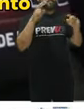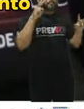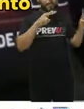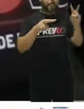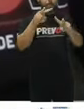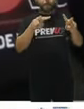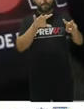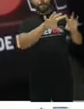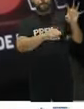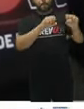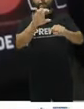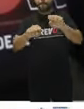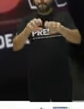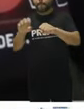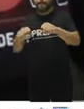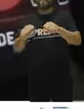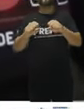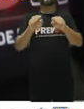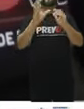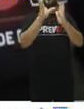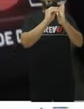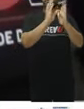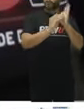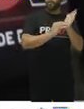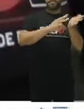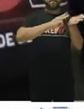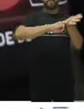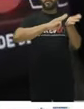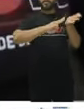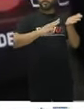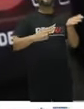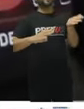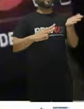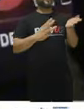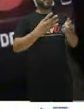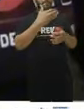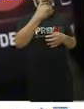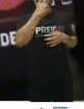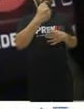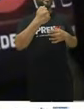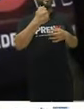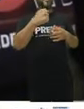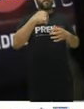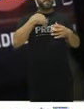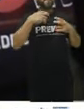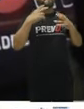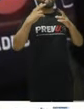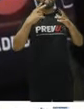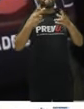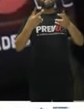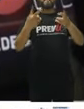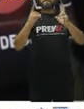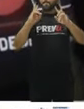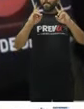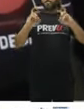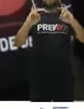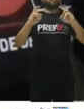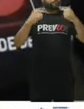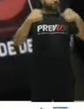engajamento com conteúdos, metodologias de trabalhos, além também da sinergia,